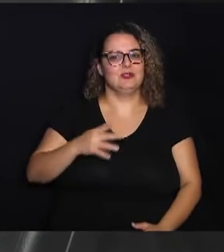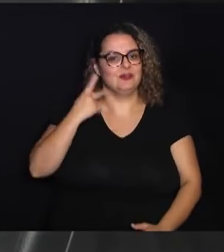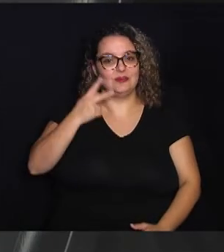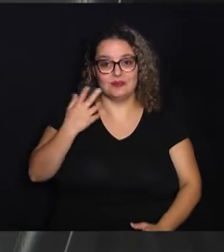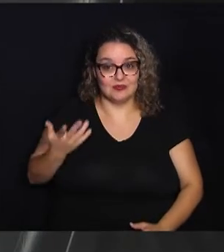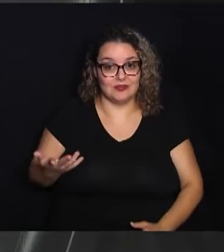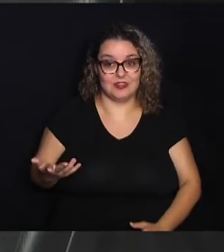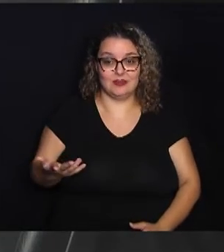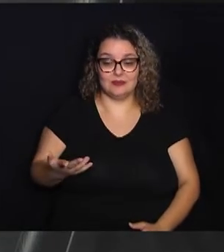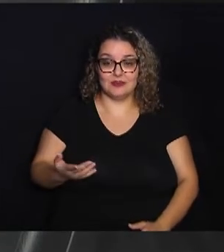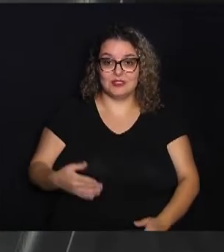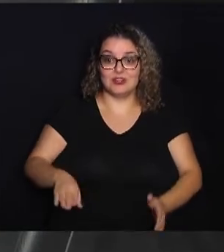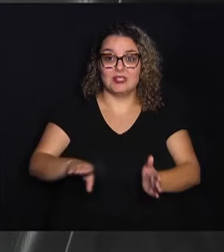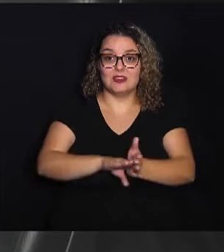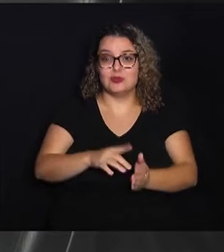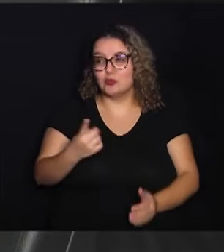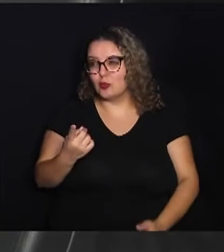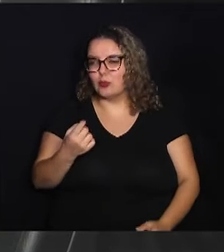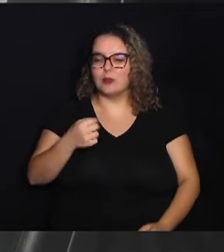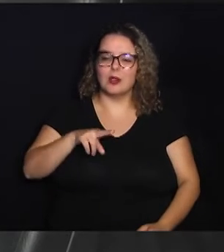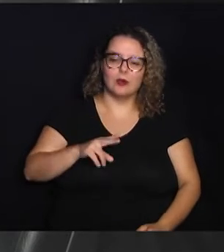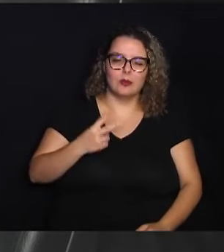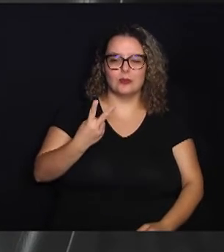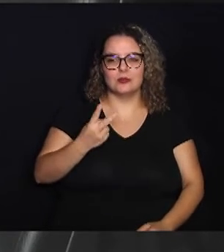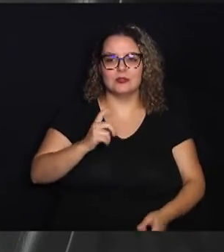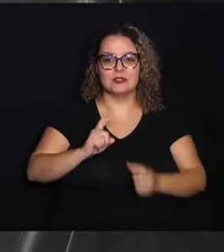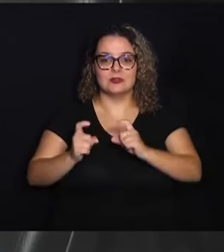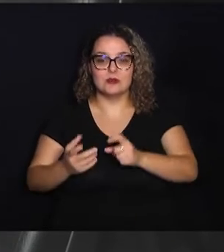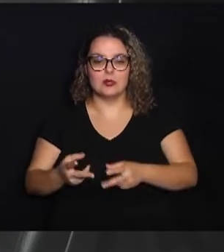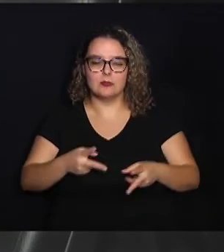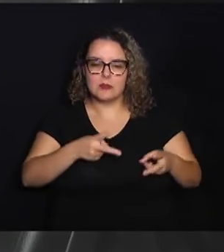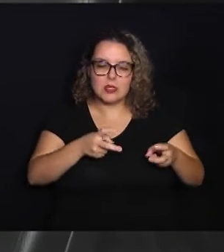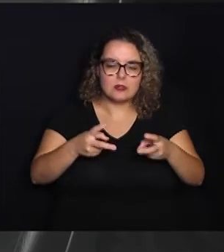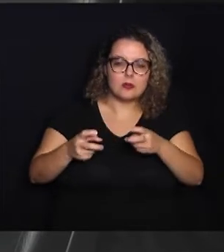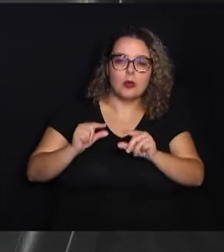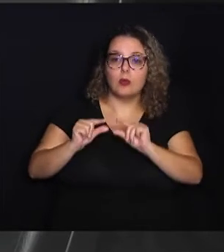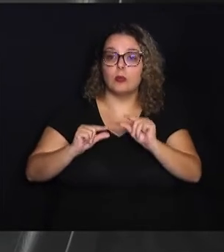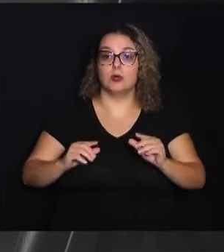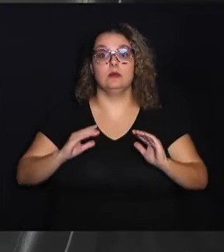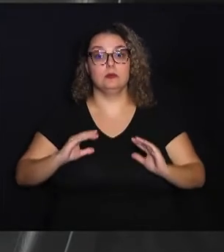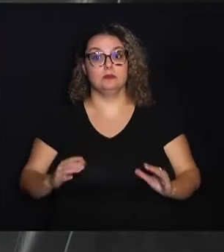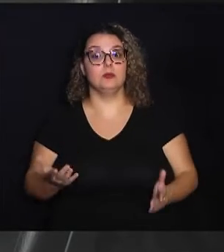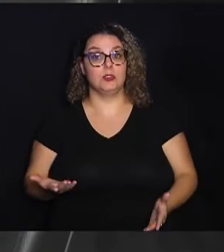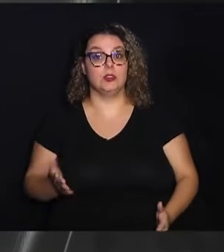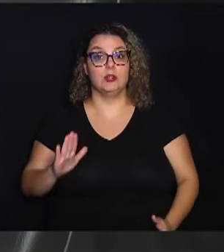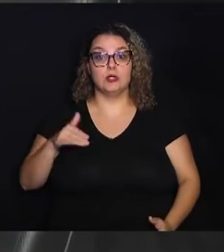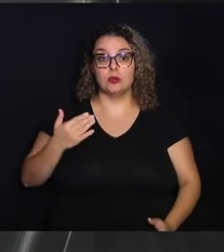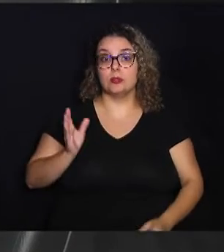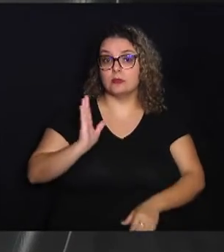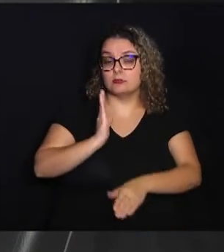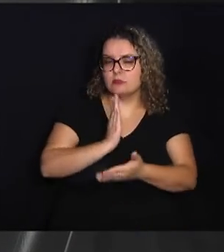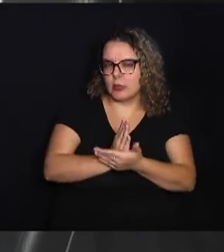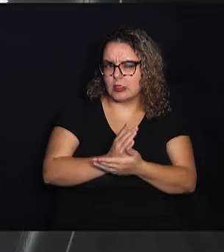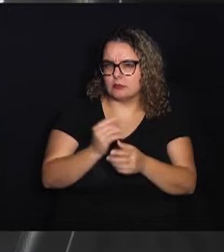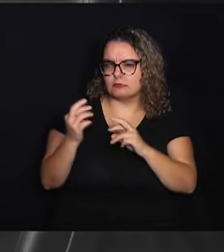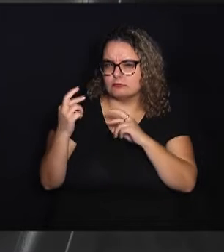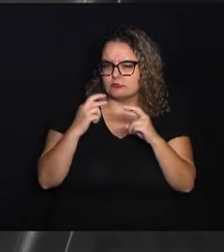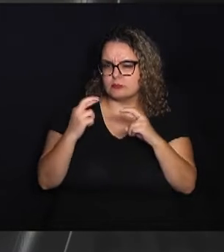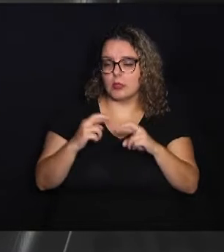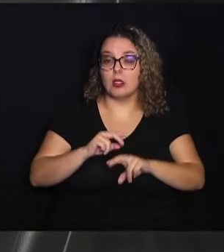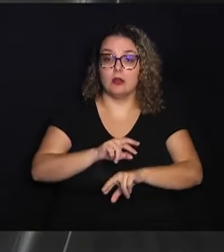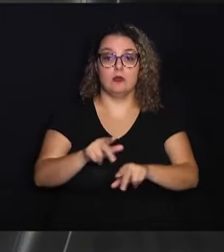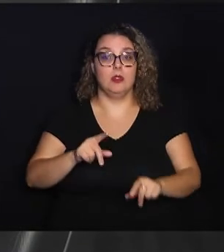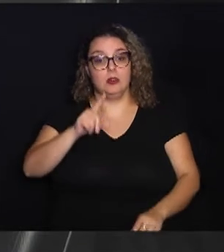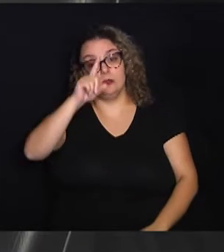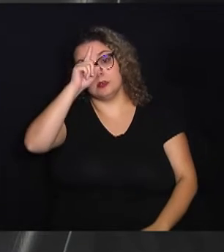você chegar aqui em 1, 2 sessões, você começa a observar, ver um pouco do comportamento. E quando a gente para analisar, muitas